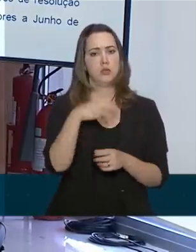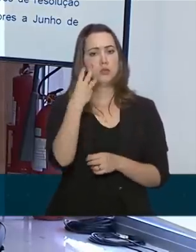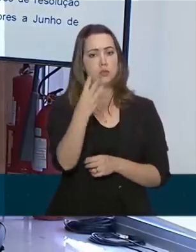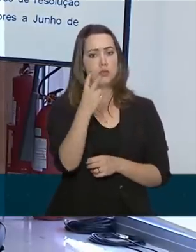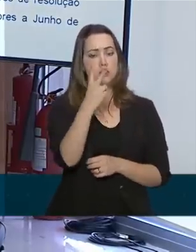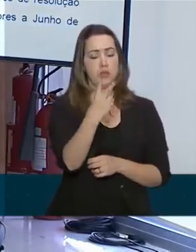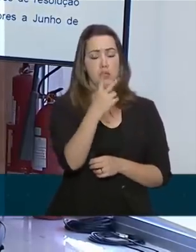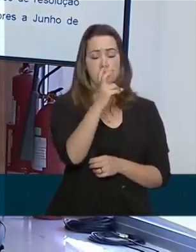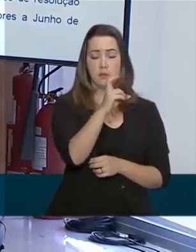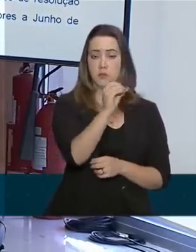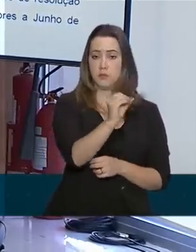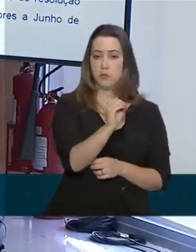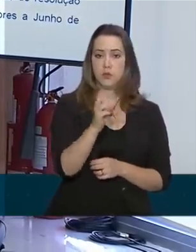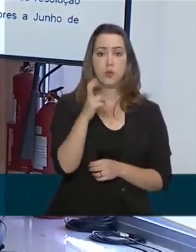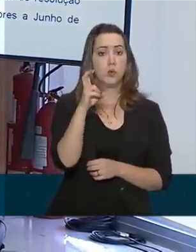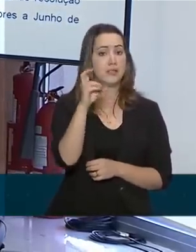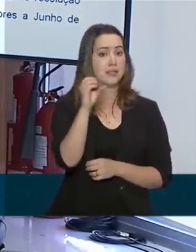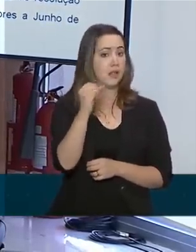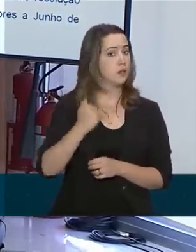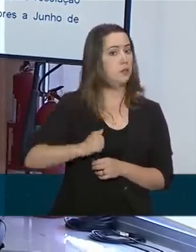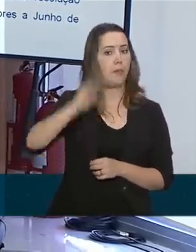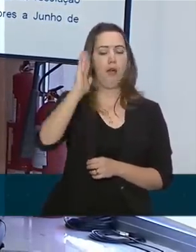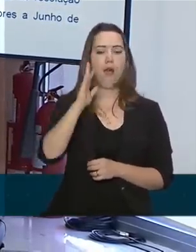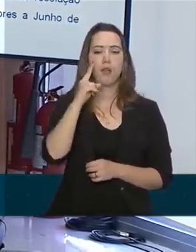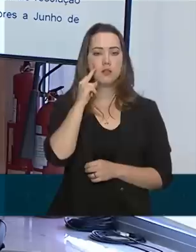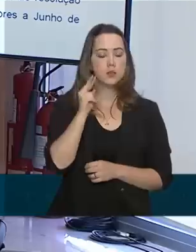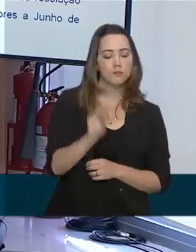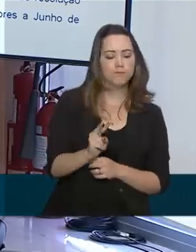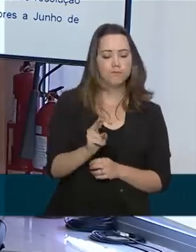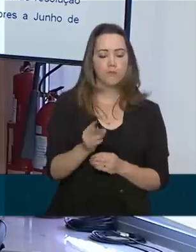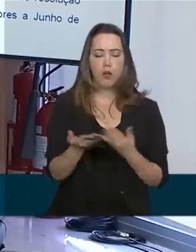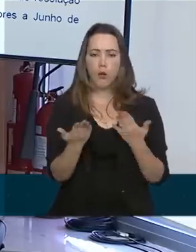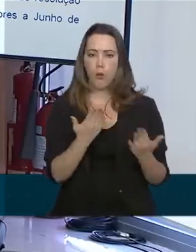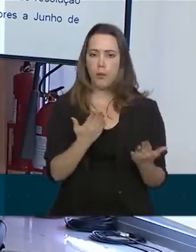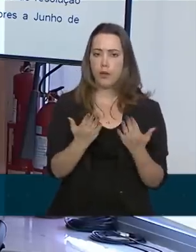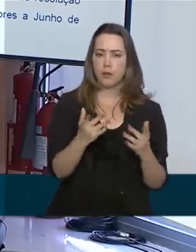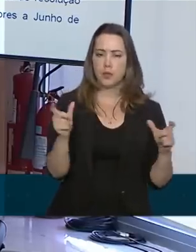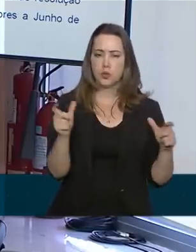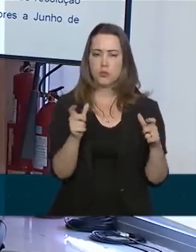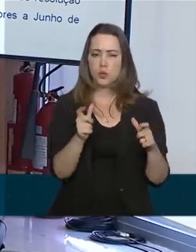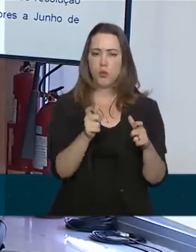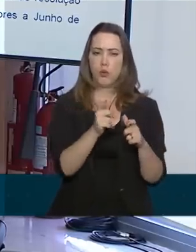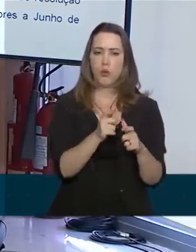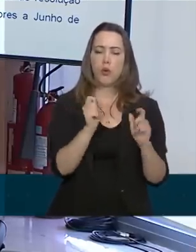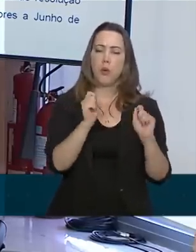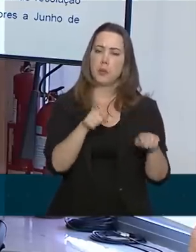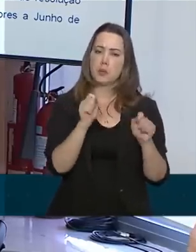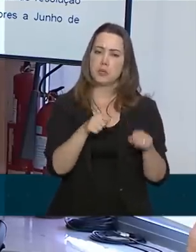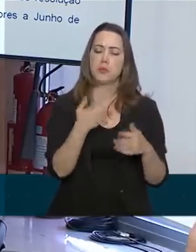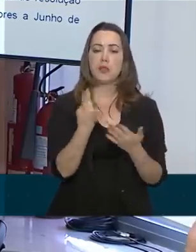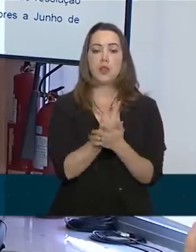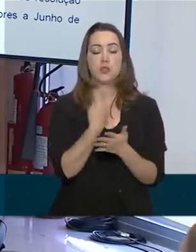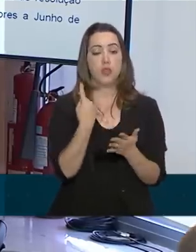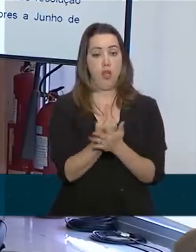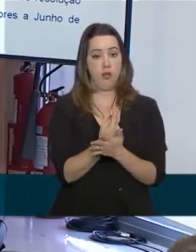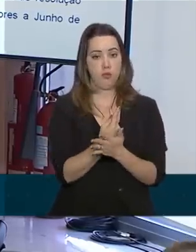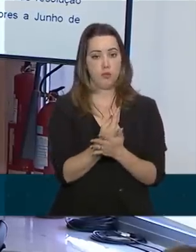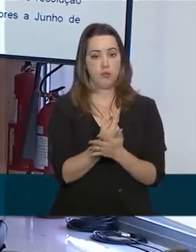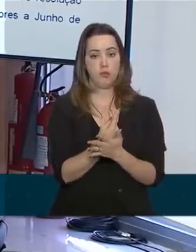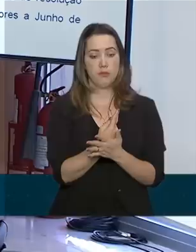os 500 maiores justamente para que reduzimos a margem de erro